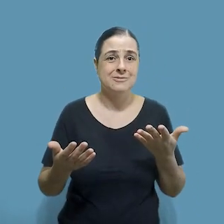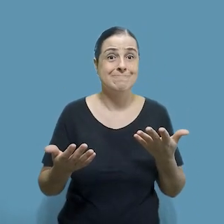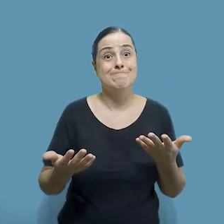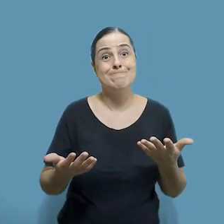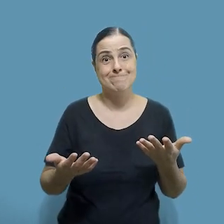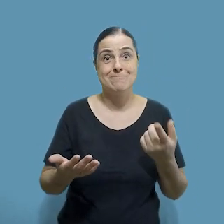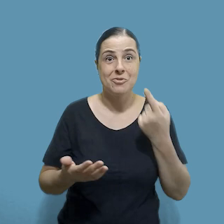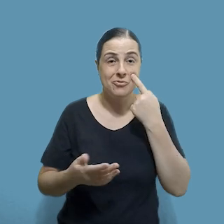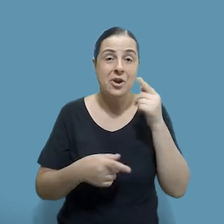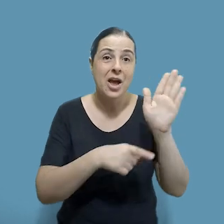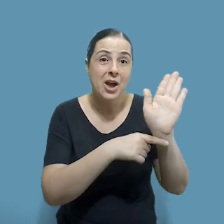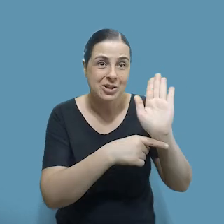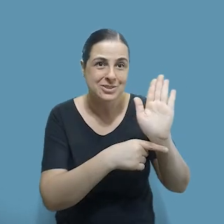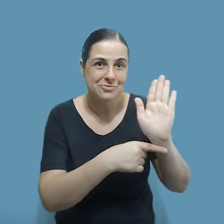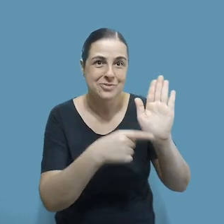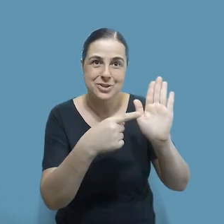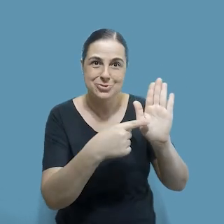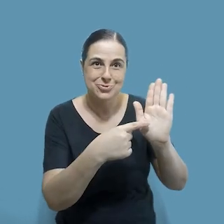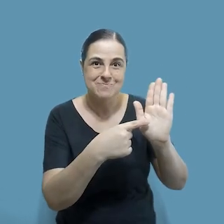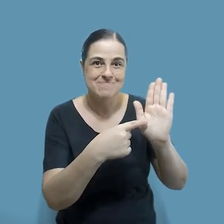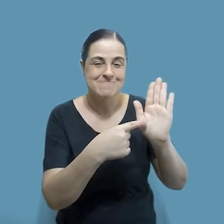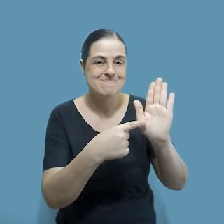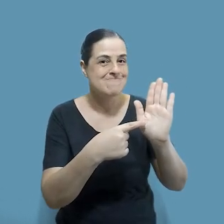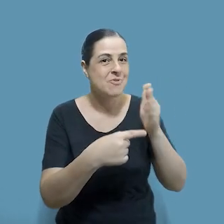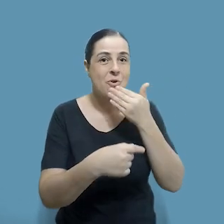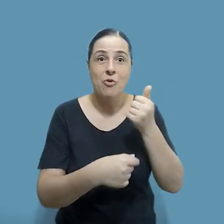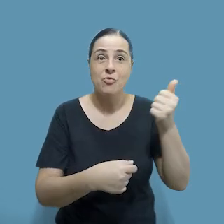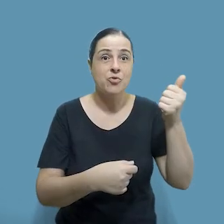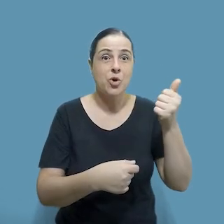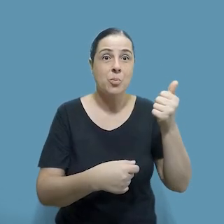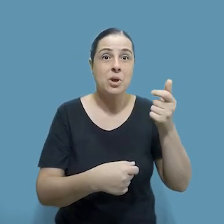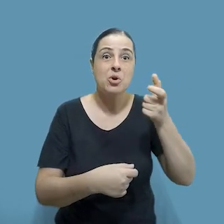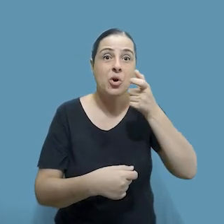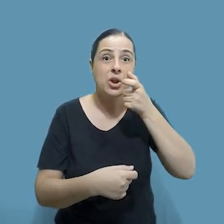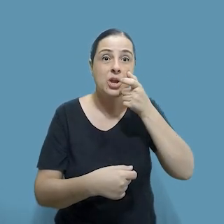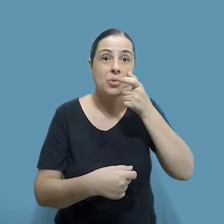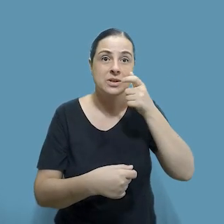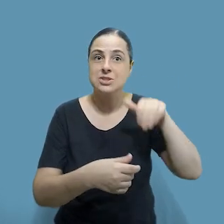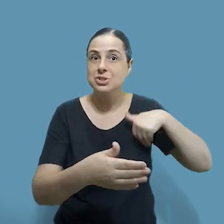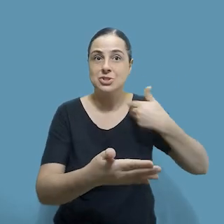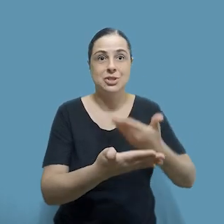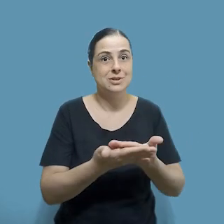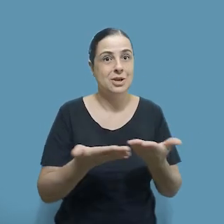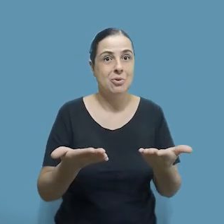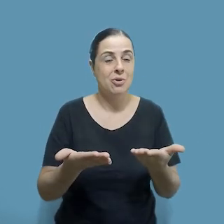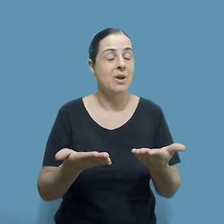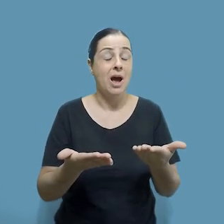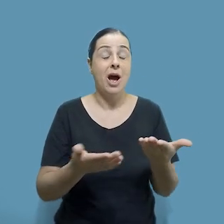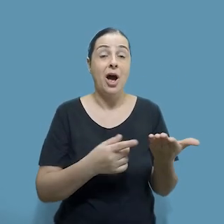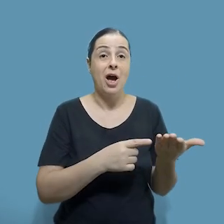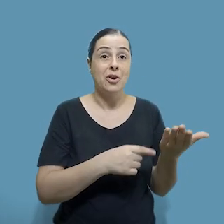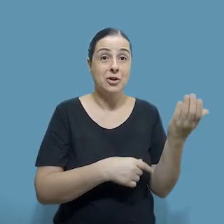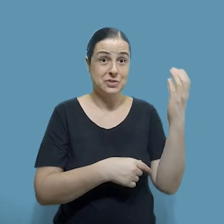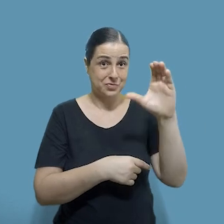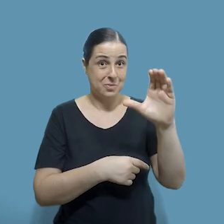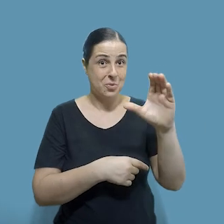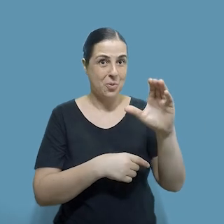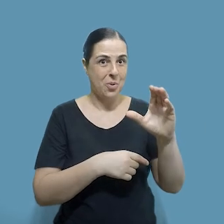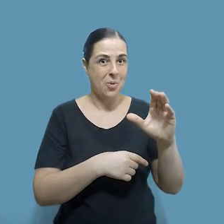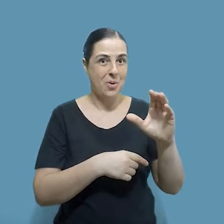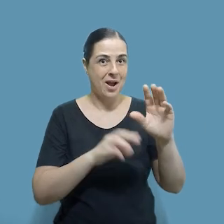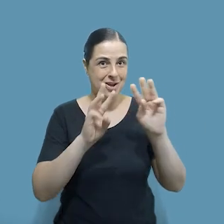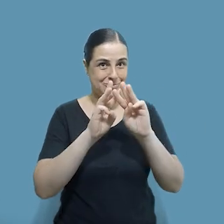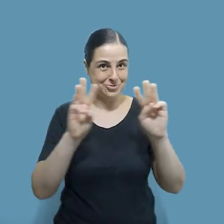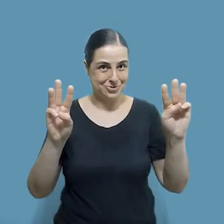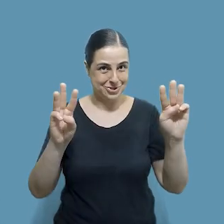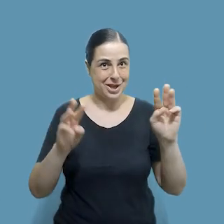esse vídeo, para mim, foi o melhor que eu já vi até agora. Não, arrasou, vamos colocar aqui, então. Vai estar aqui embaixo para quem não